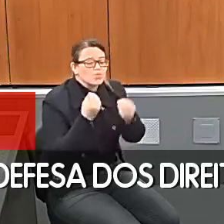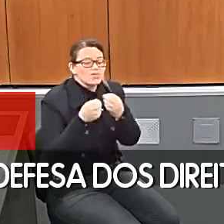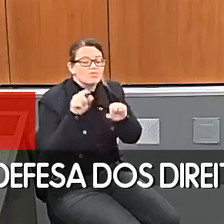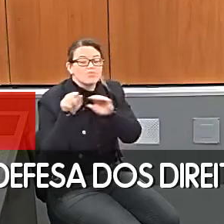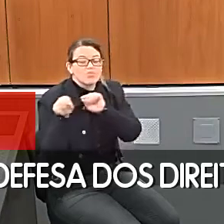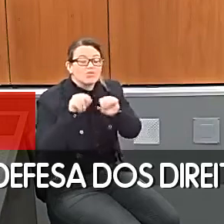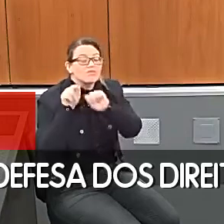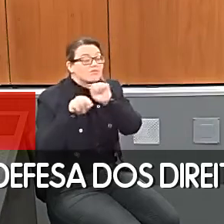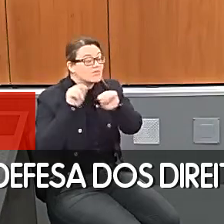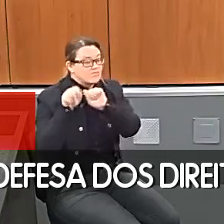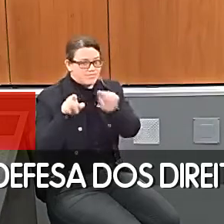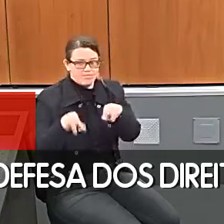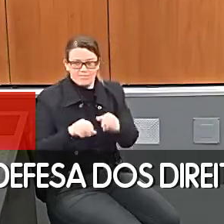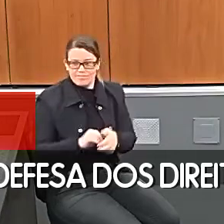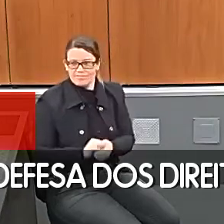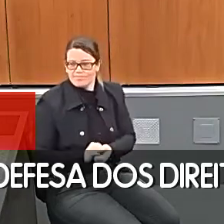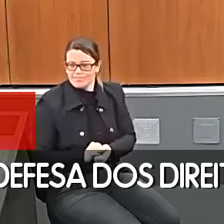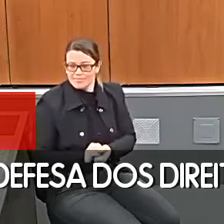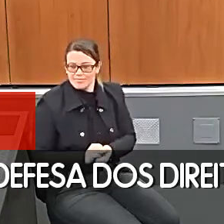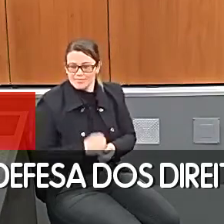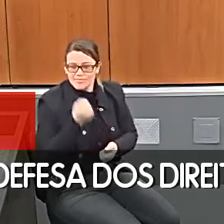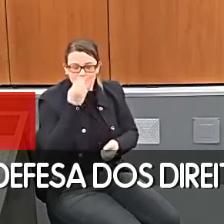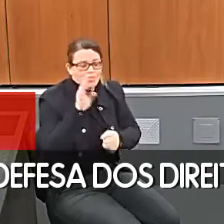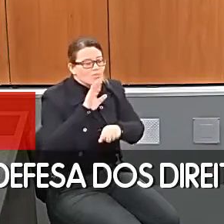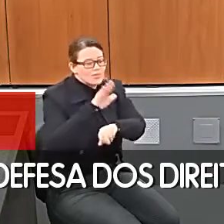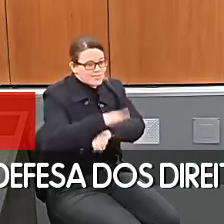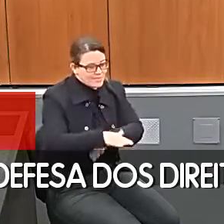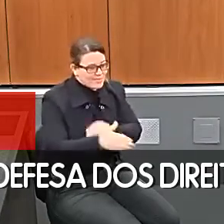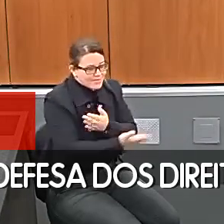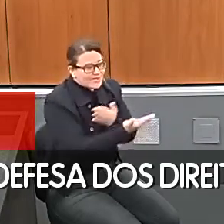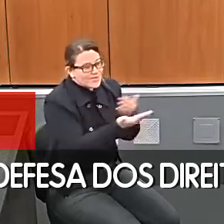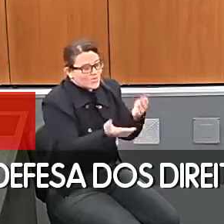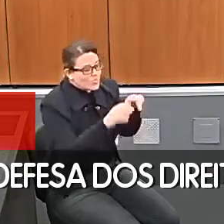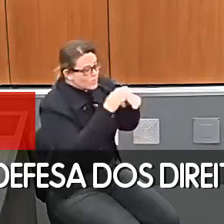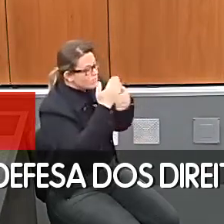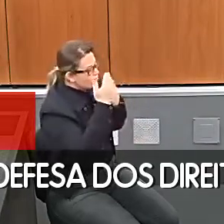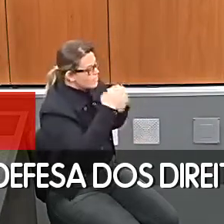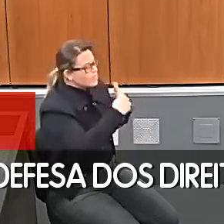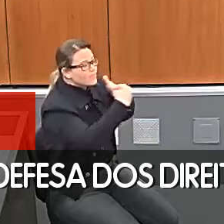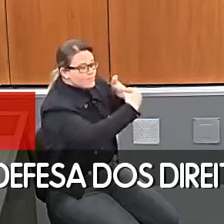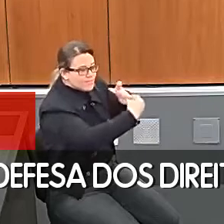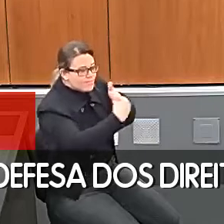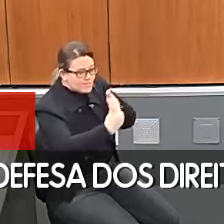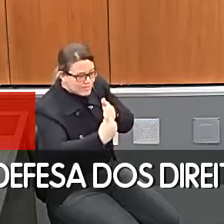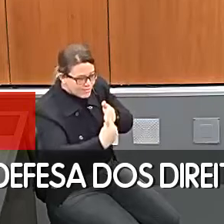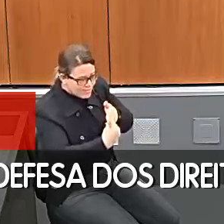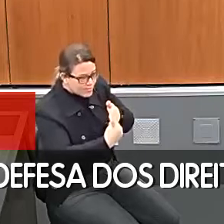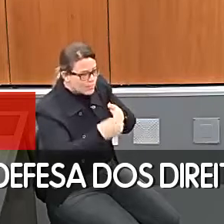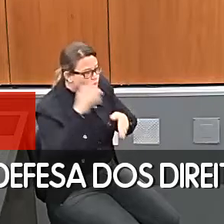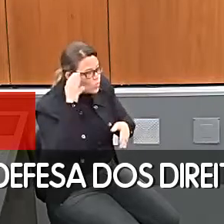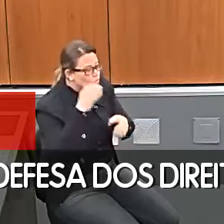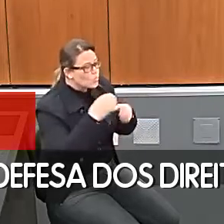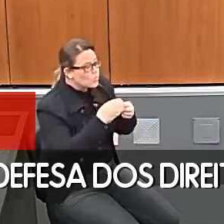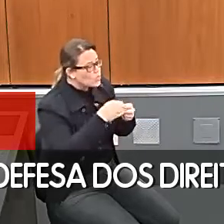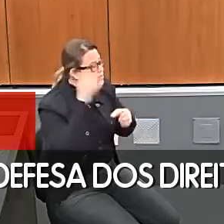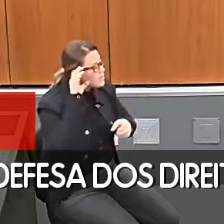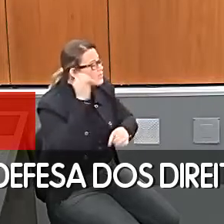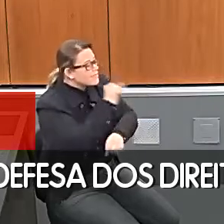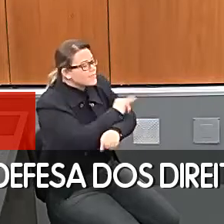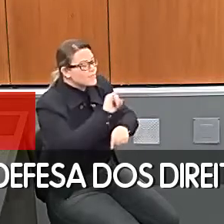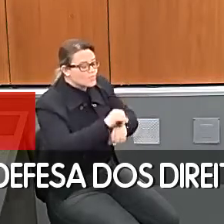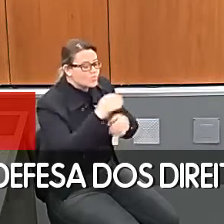todos possam conhecê-la. Boa tarde a todos. Eu cumprimento a mesa, cumprimento a comunidade surda aqui presente,